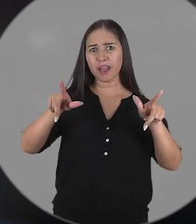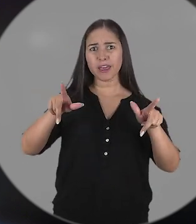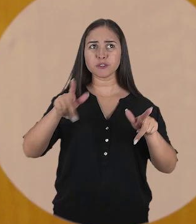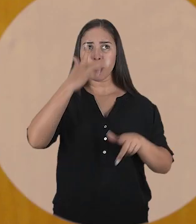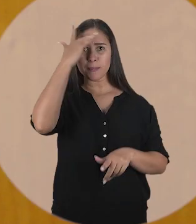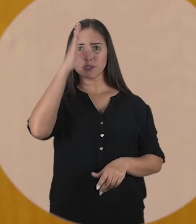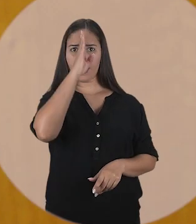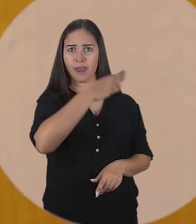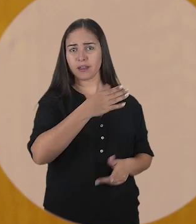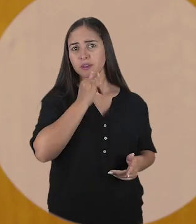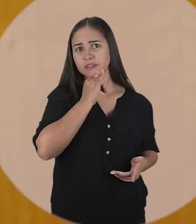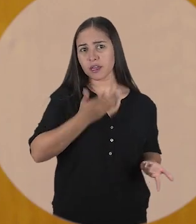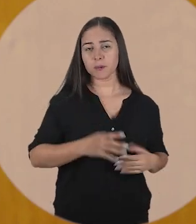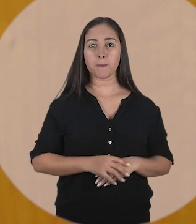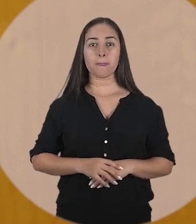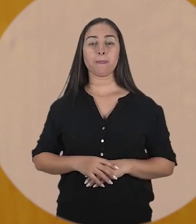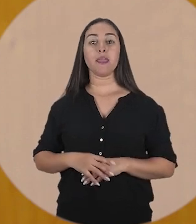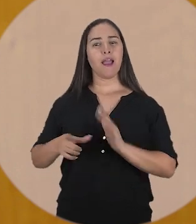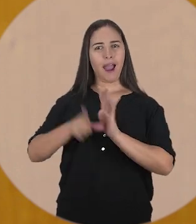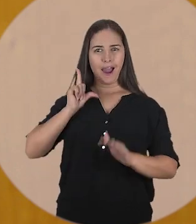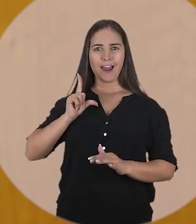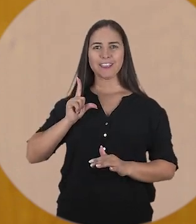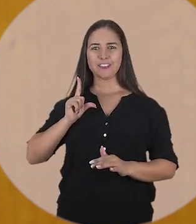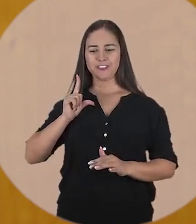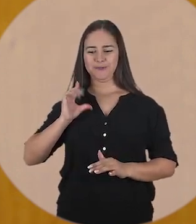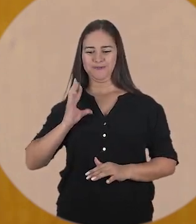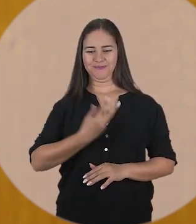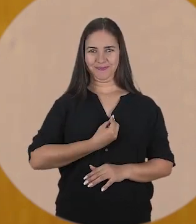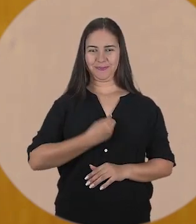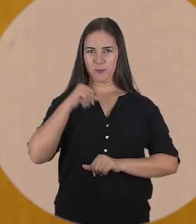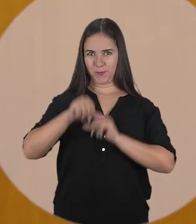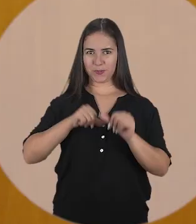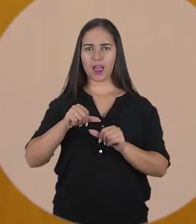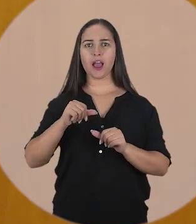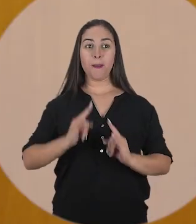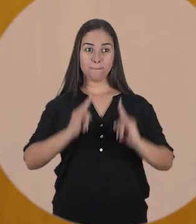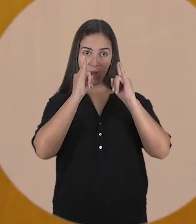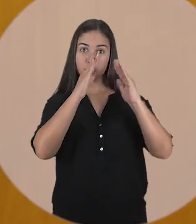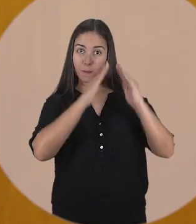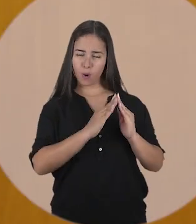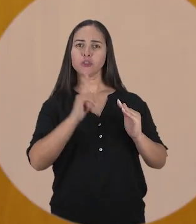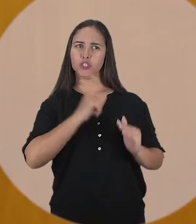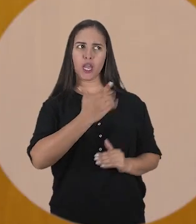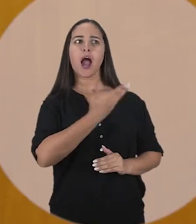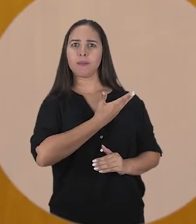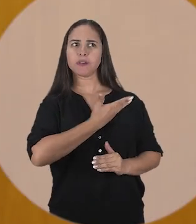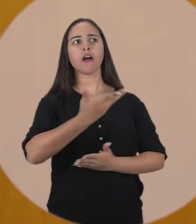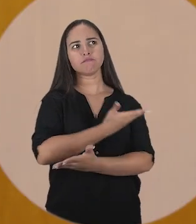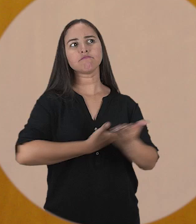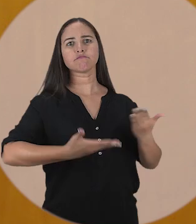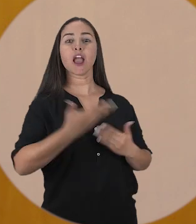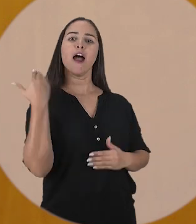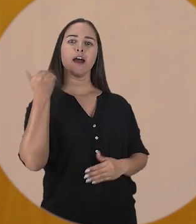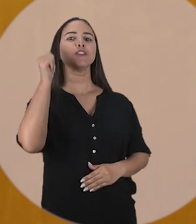hétero, velha. Porque no meu prédio, antes de eu transicionar, eu tinha mais amizades. As amizades que eu tinha antes, por exemplo, as